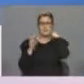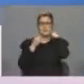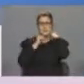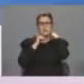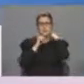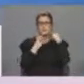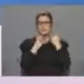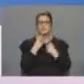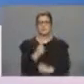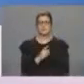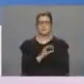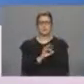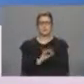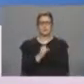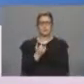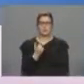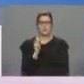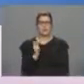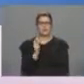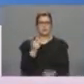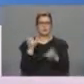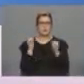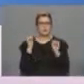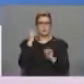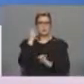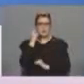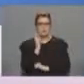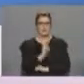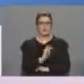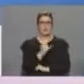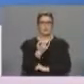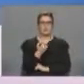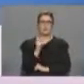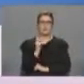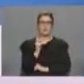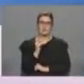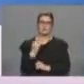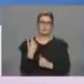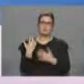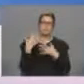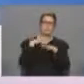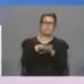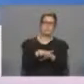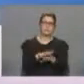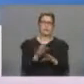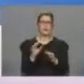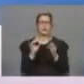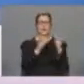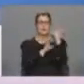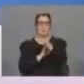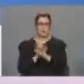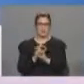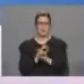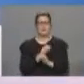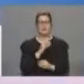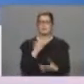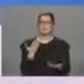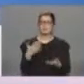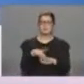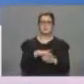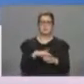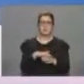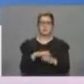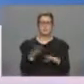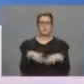que após 42 anos de autonomia e 32 de integração europeia os resultados em termos de desenvolvimento social